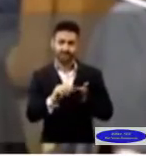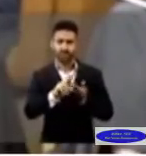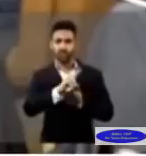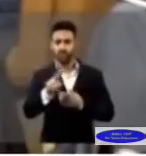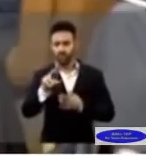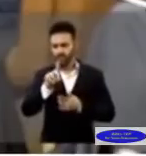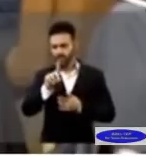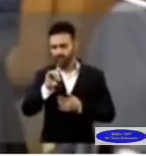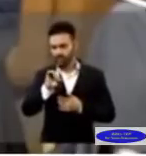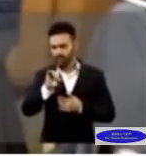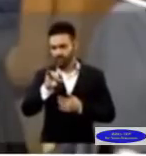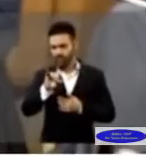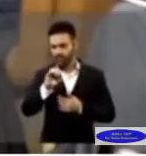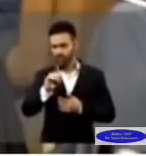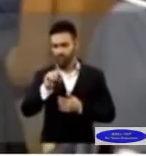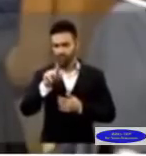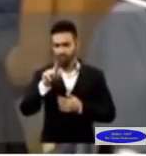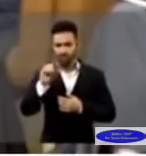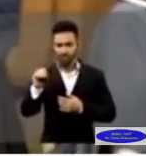Inacreditável, senhor presidente.